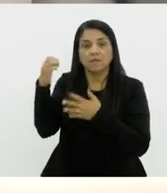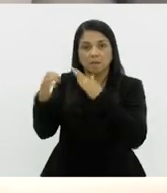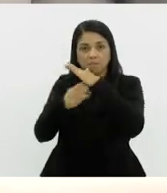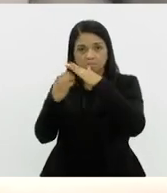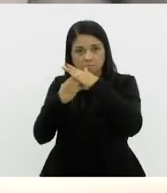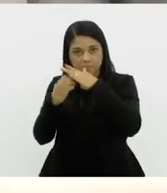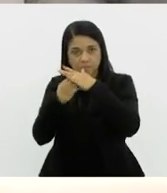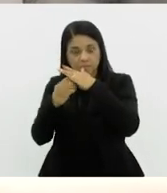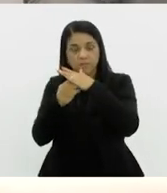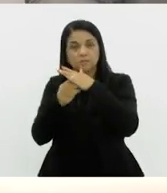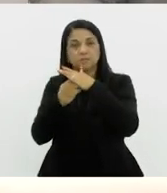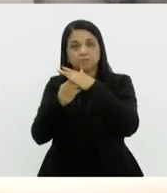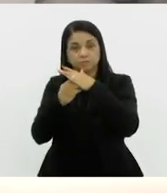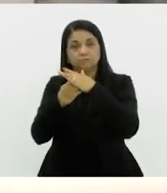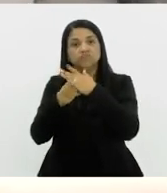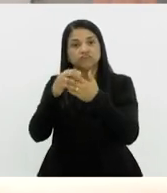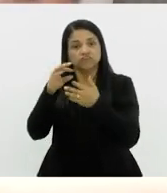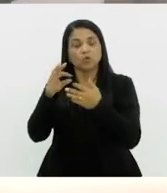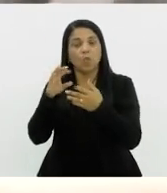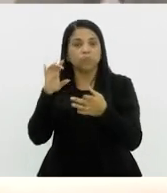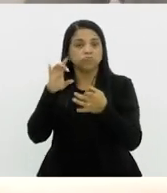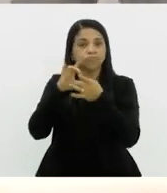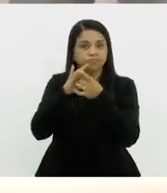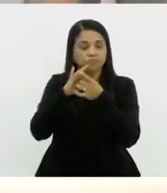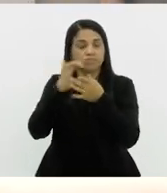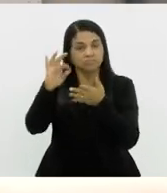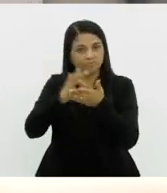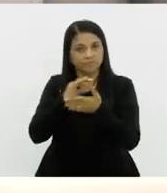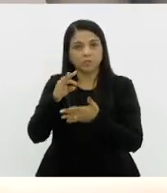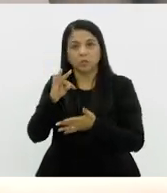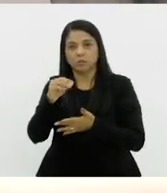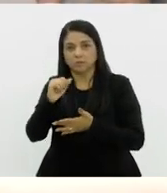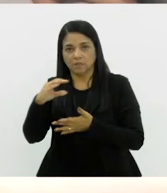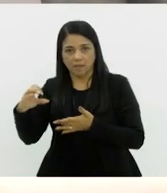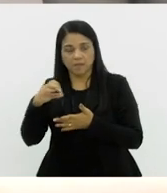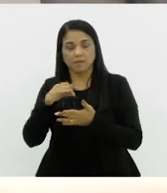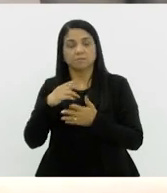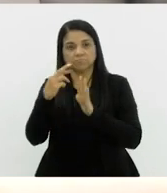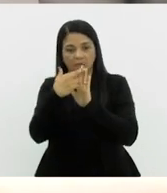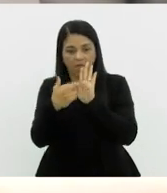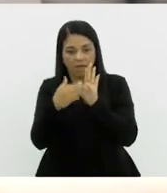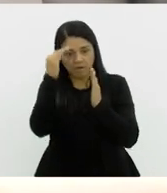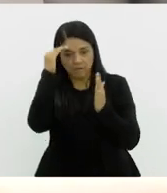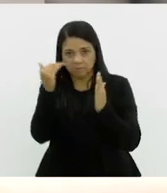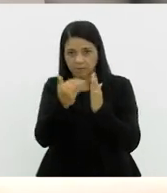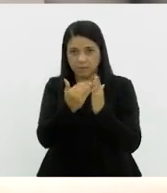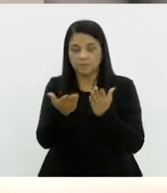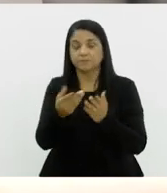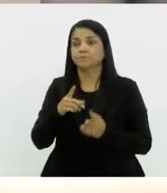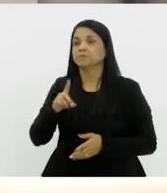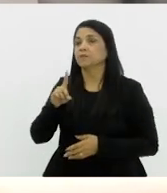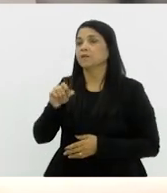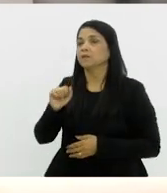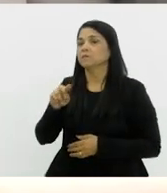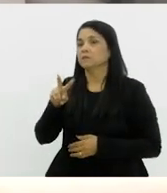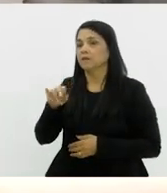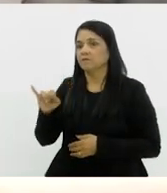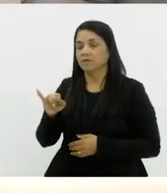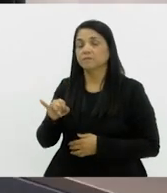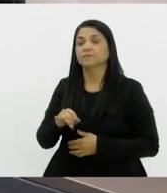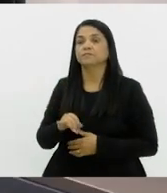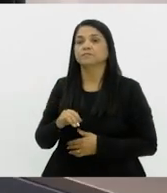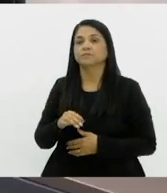são signatárias do TAC e vão seguir o que diz o TAC. Então, o senhor Davi queria fazer uma última consideração. Sim, a gente tá